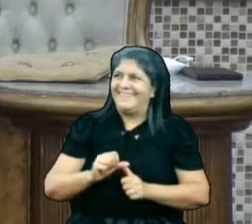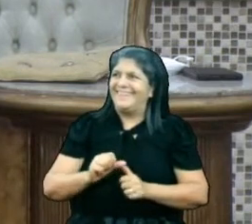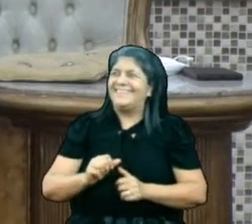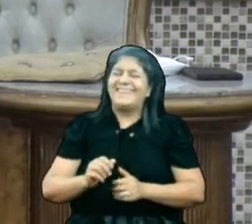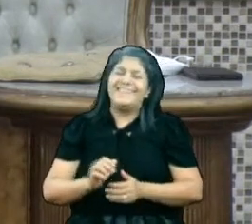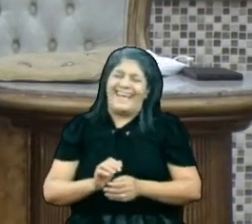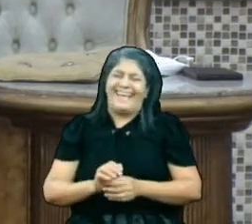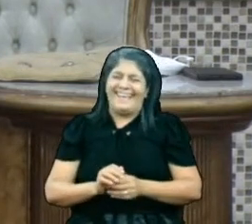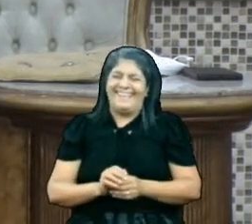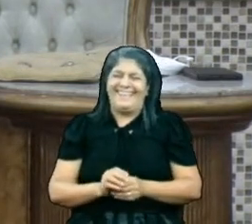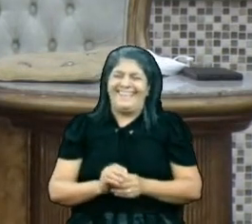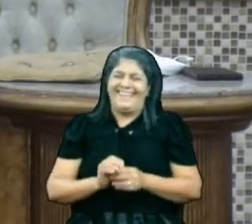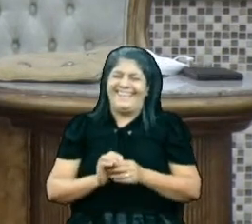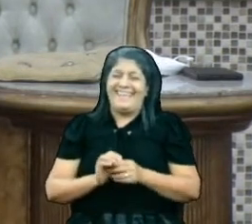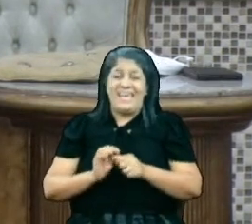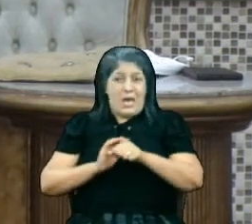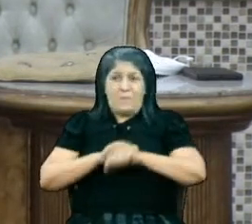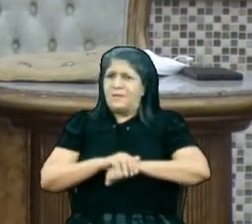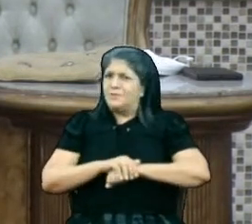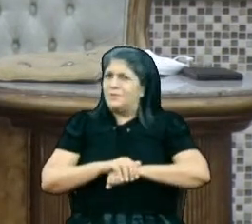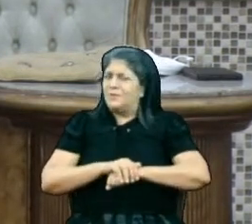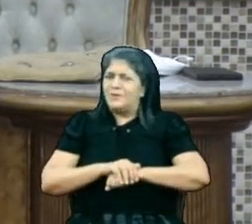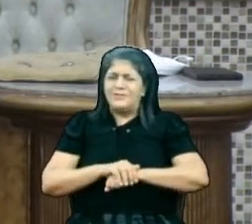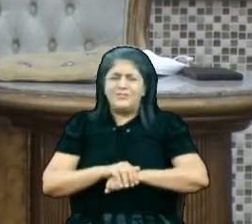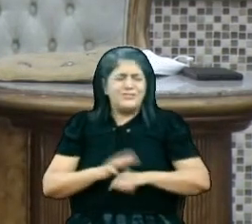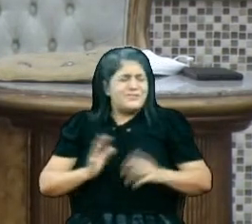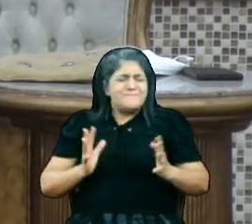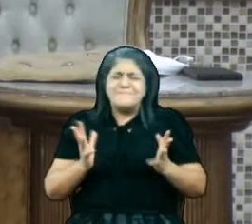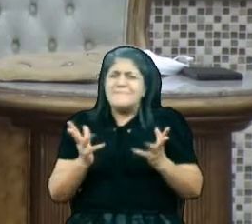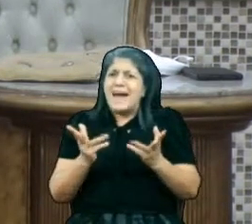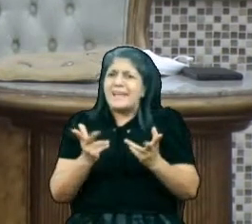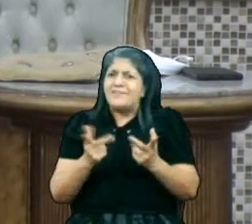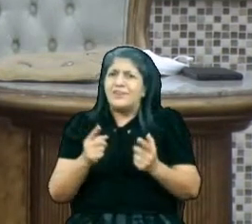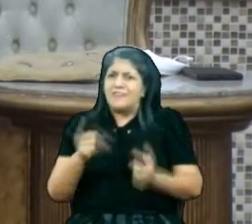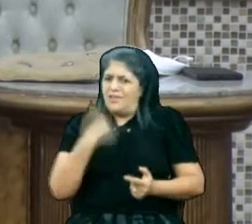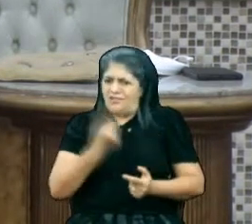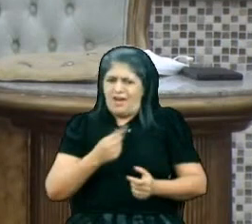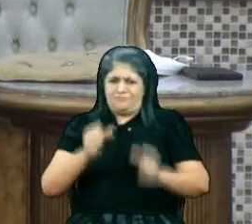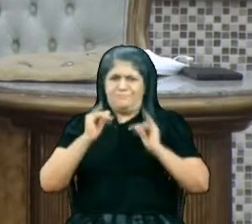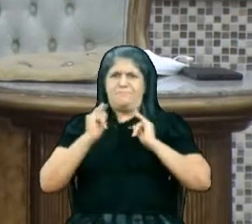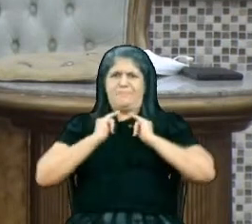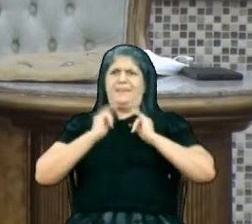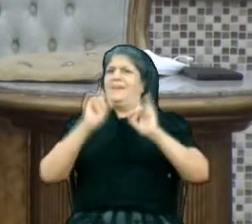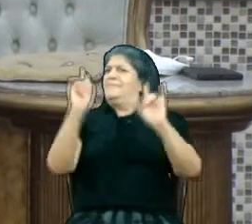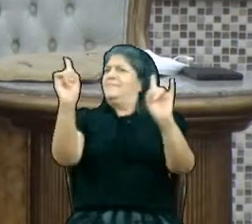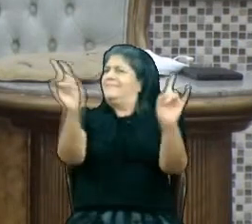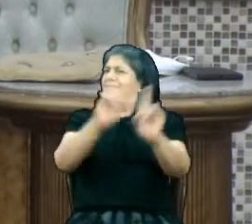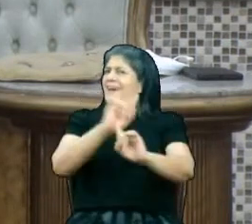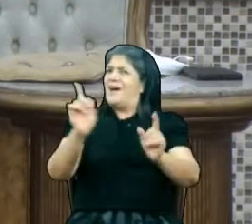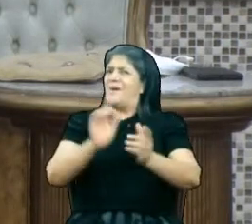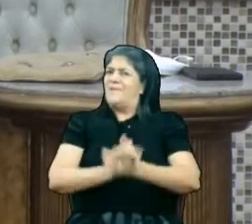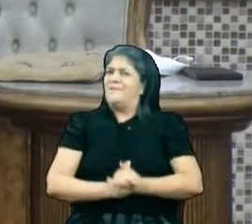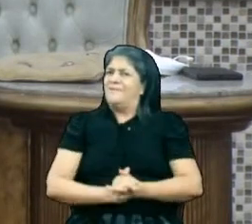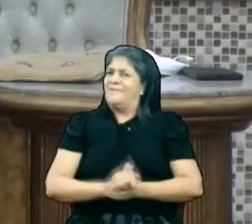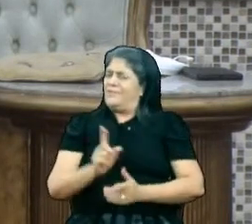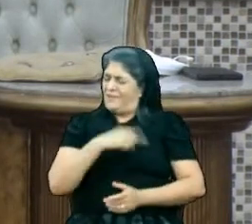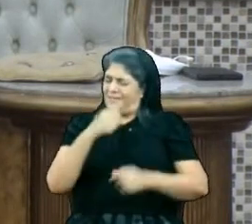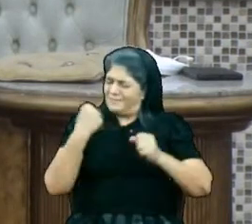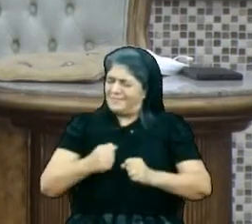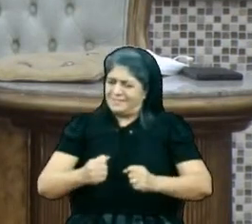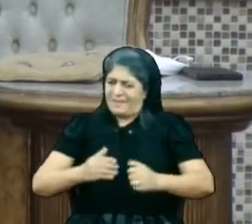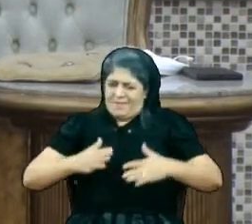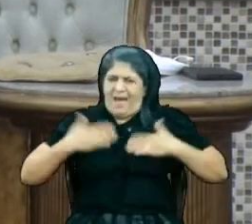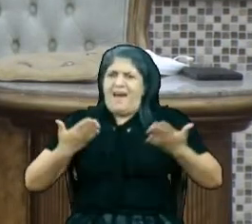e é uma noite que o Espírito Santo tem nos conclamados a não nos conformamos o trivial